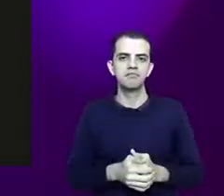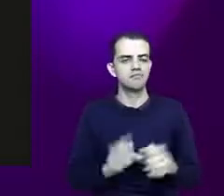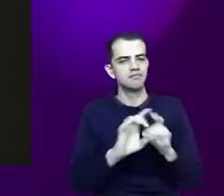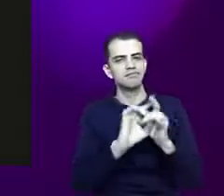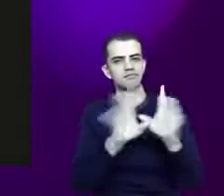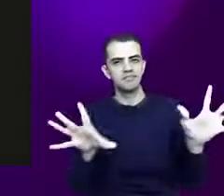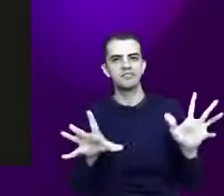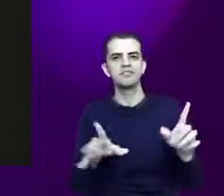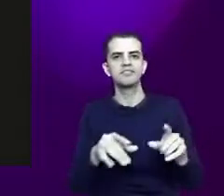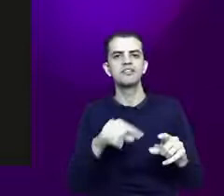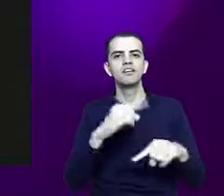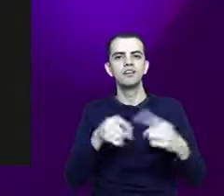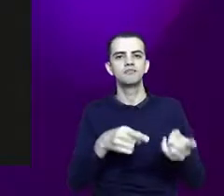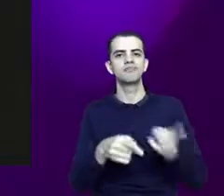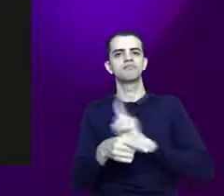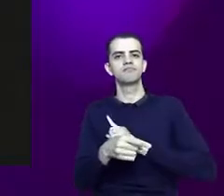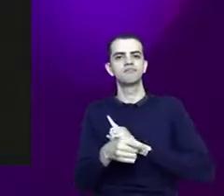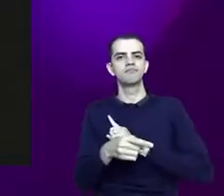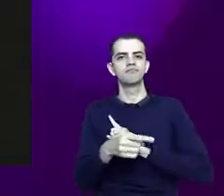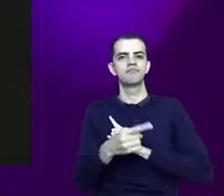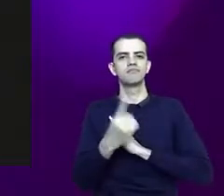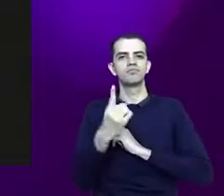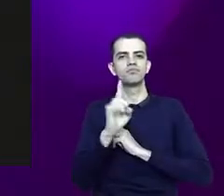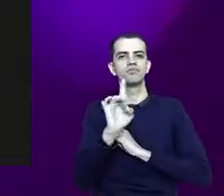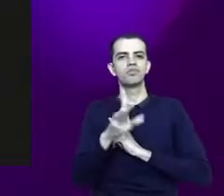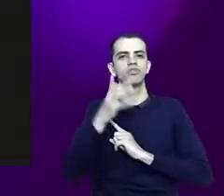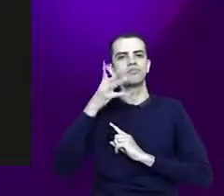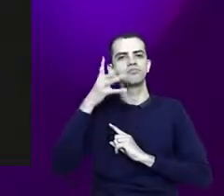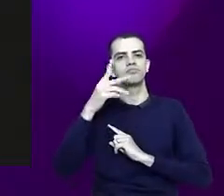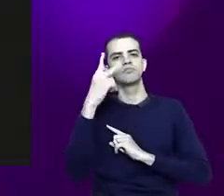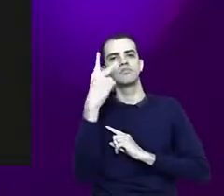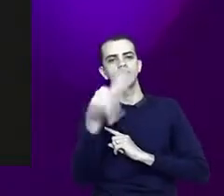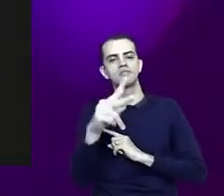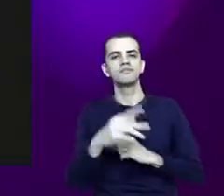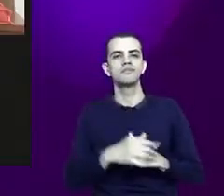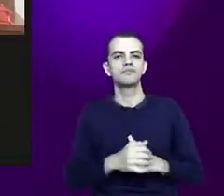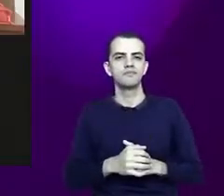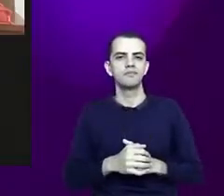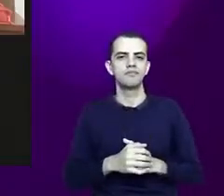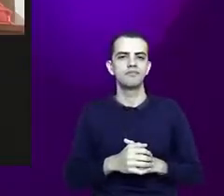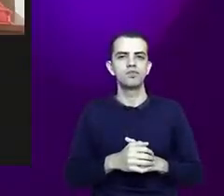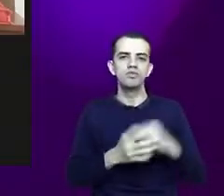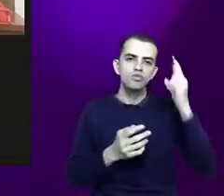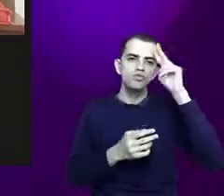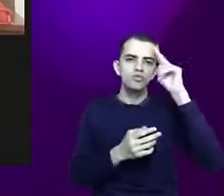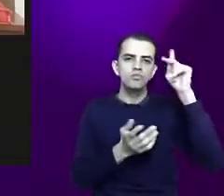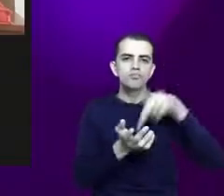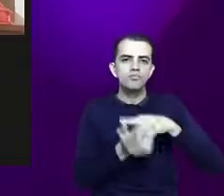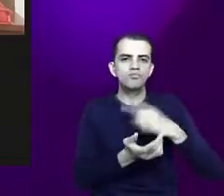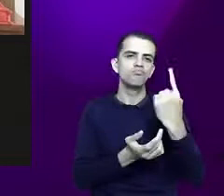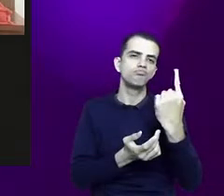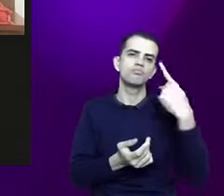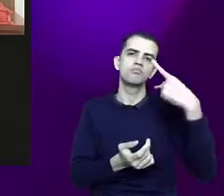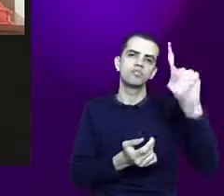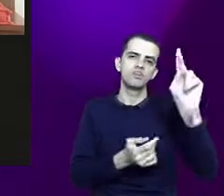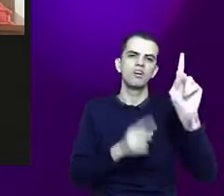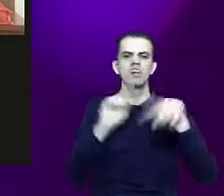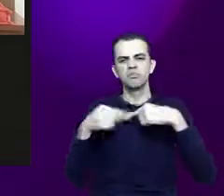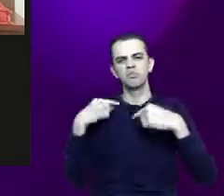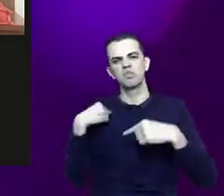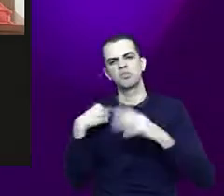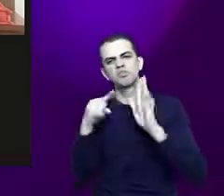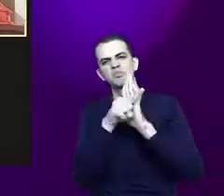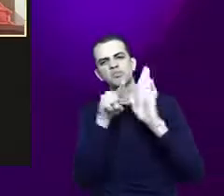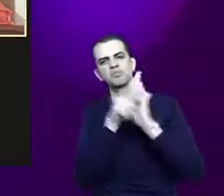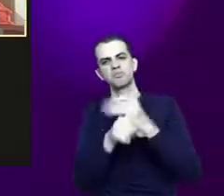a gente vai acabar fazendo um caso só, então vamos fazer só o seu caso mesmo e a gente vai, se tiver alguma pergunta, alguma coisa, eu vou fazendo para você aqui, tá